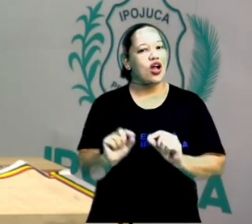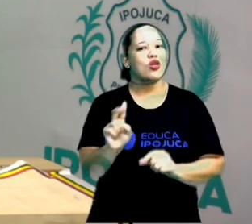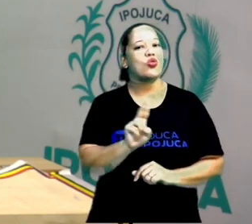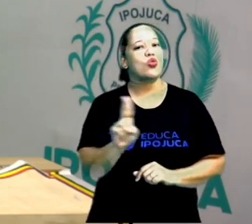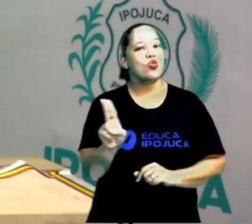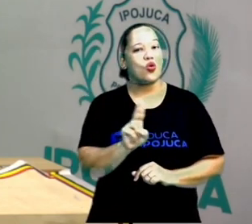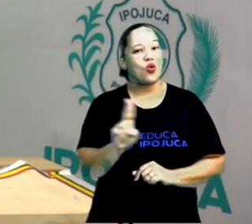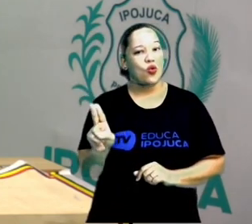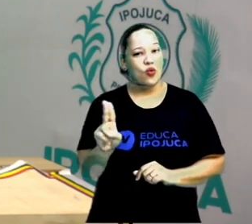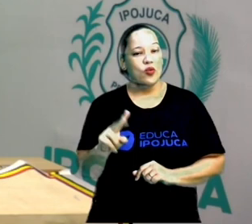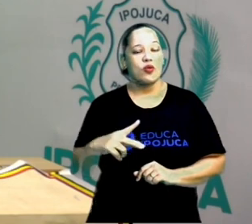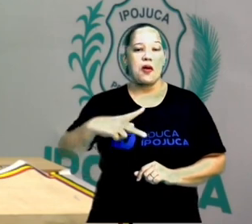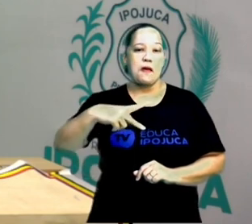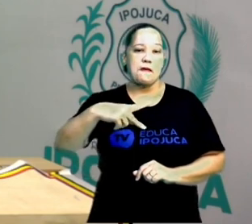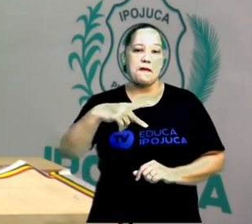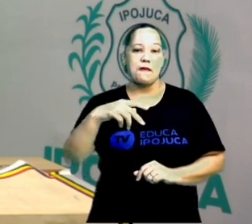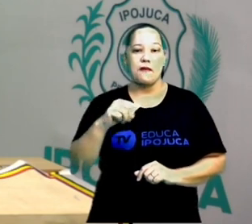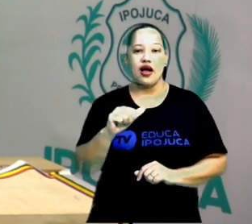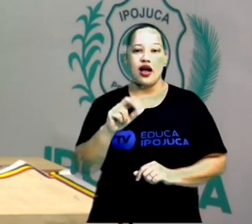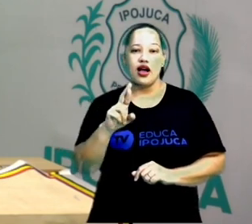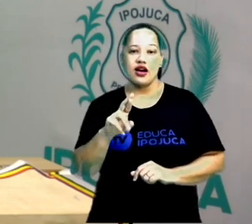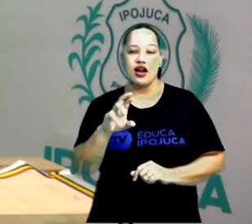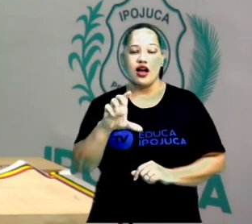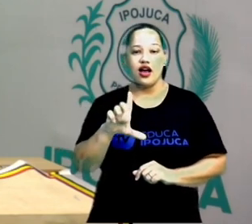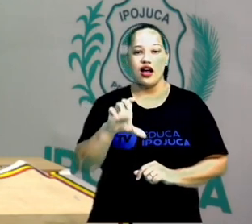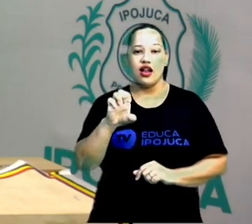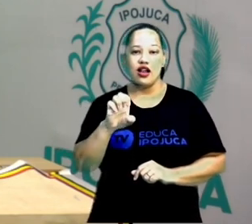chama paralelepípedo.